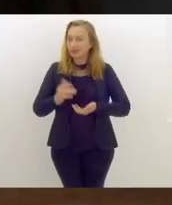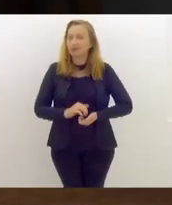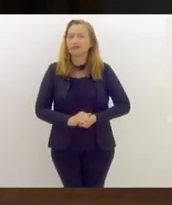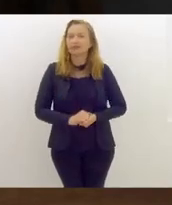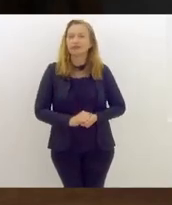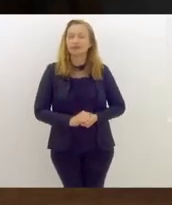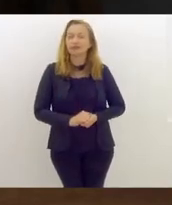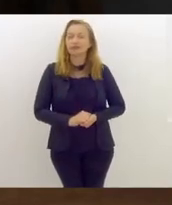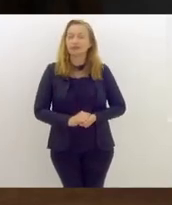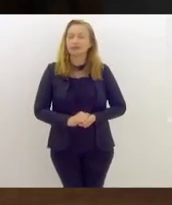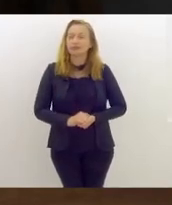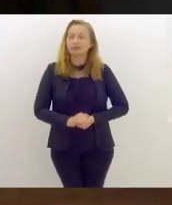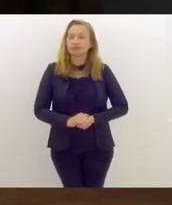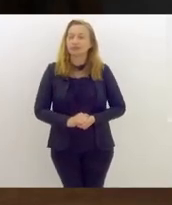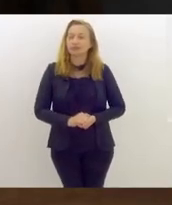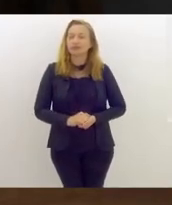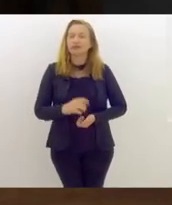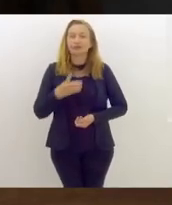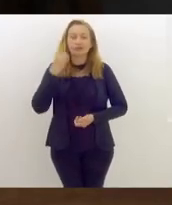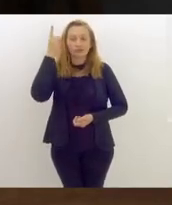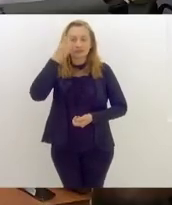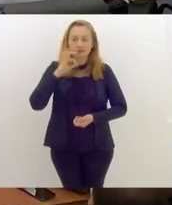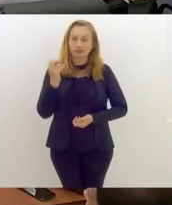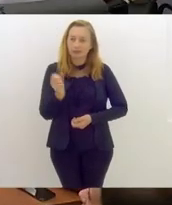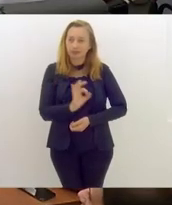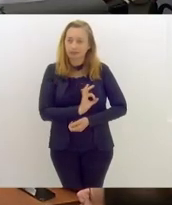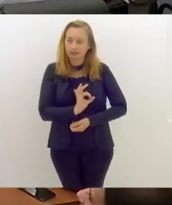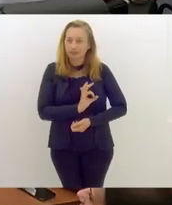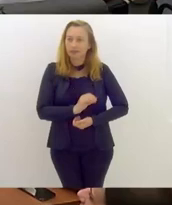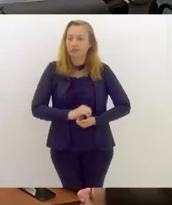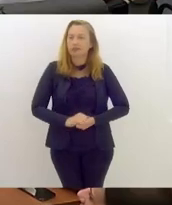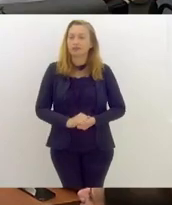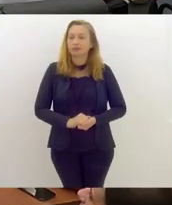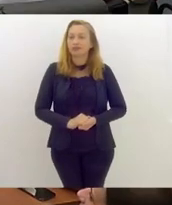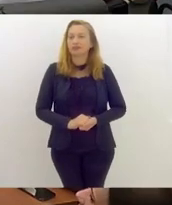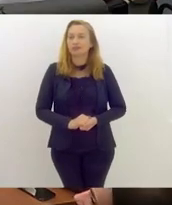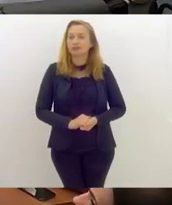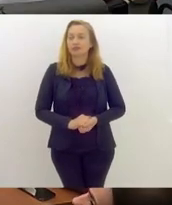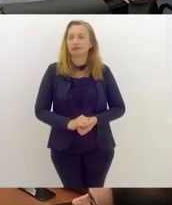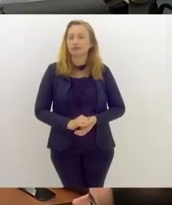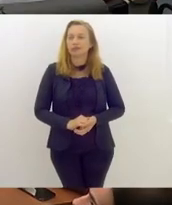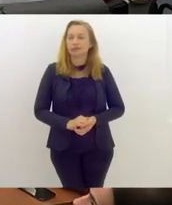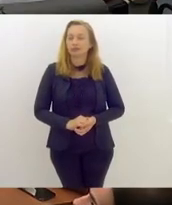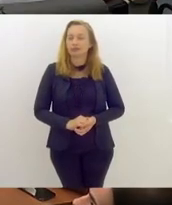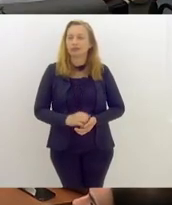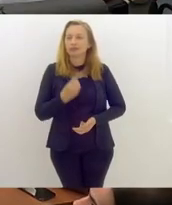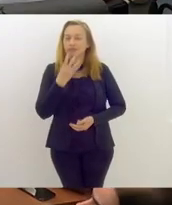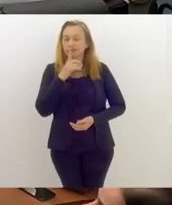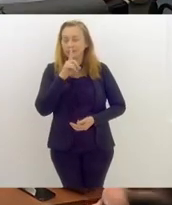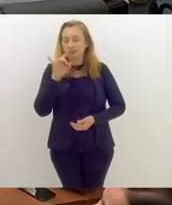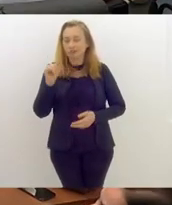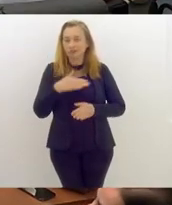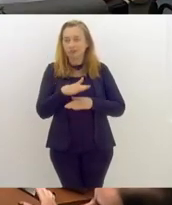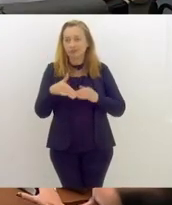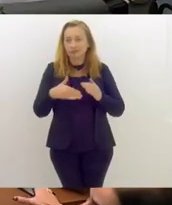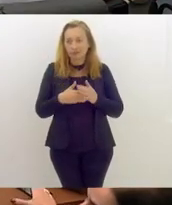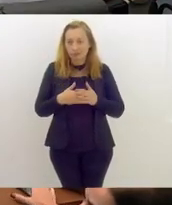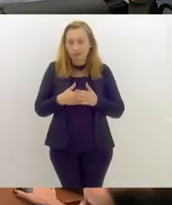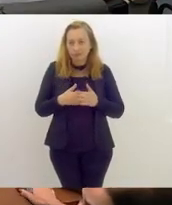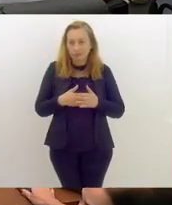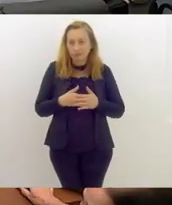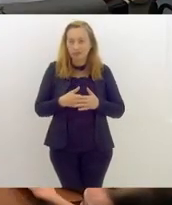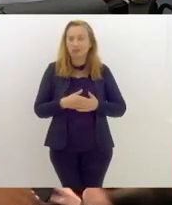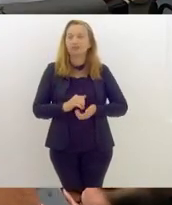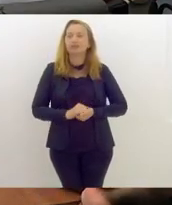querida da Marta Rocha Bom dia todas e todos